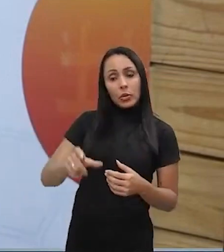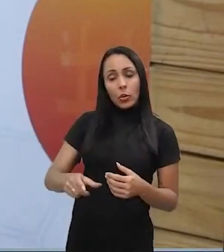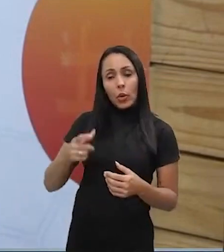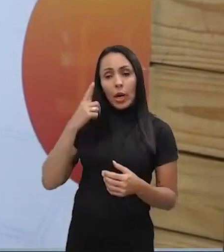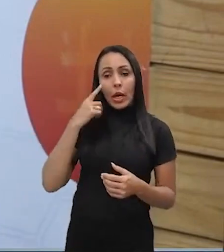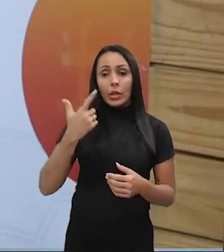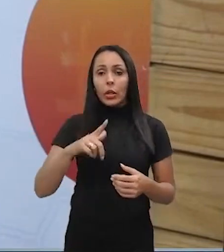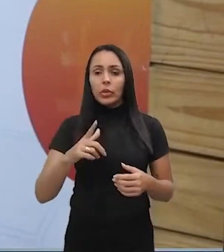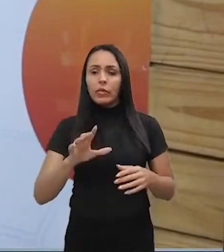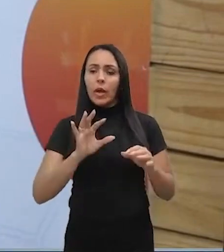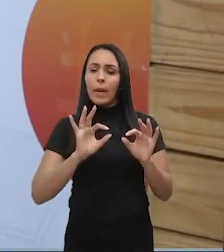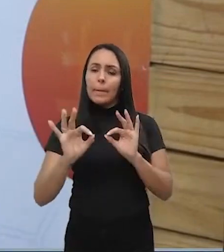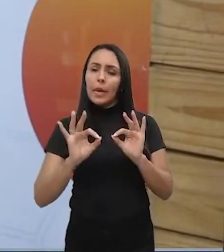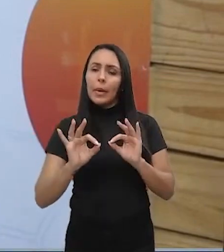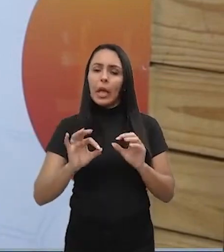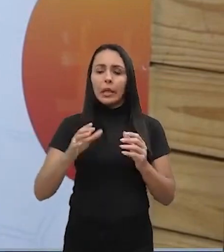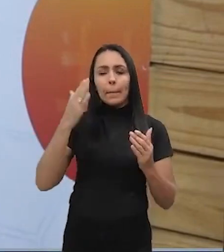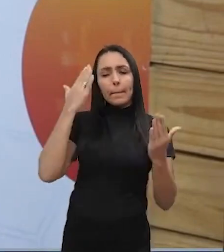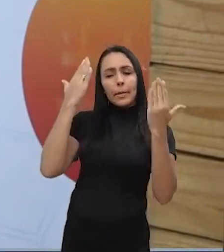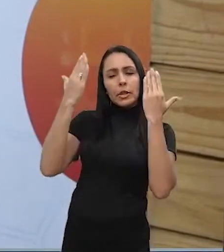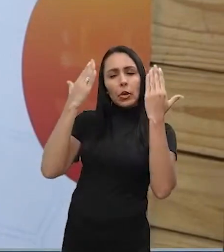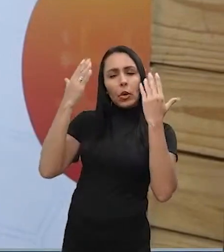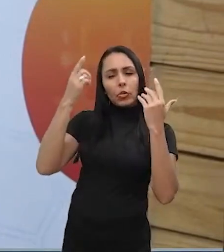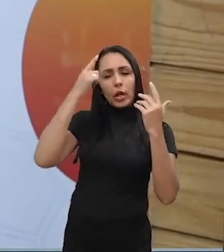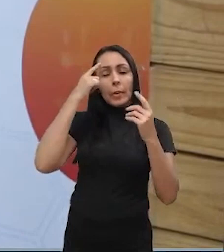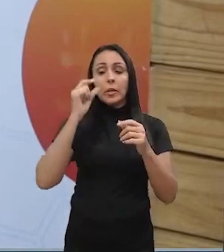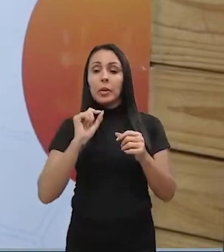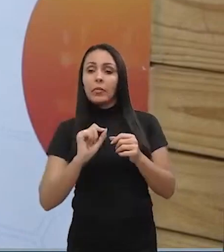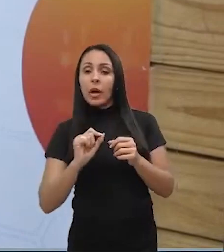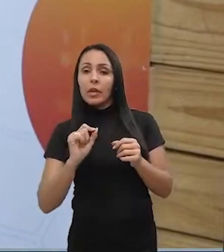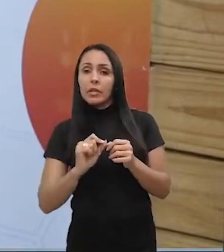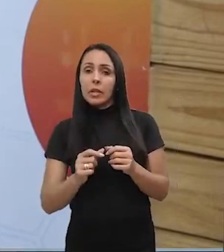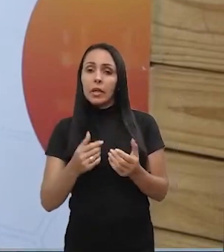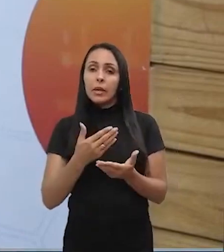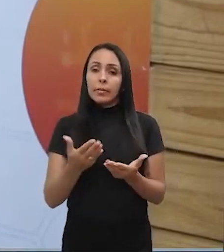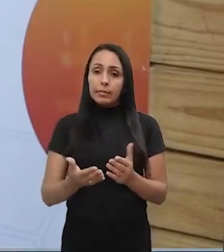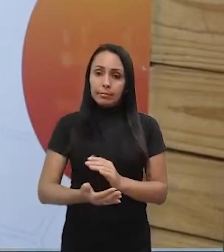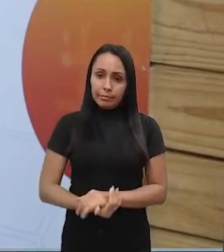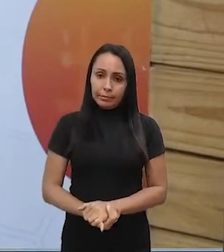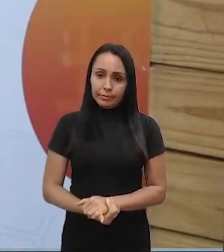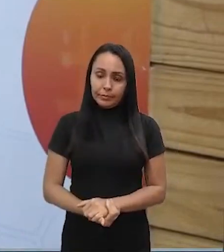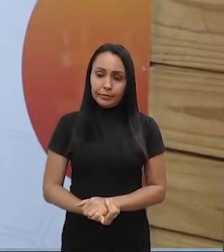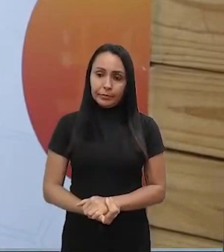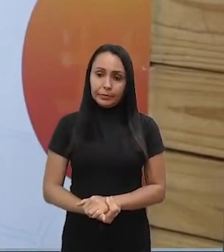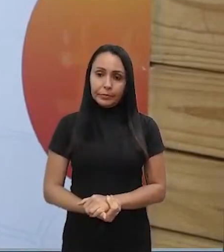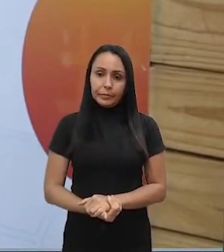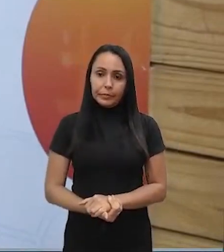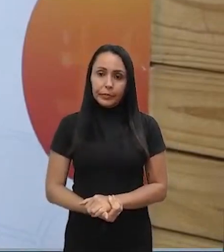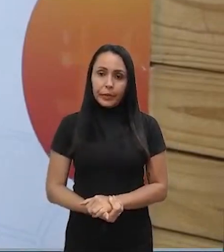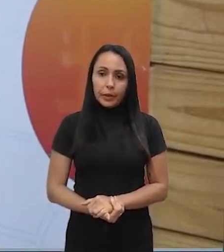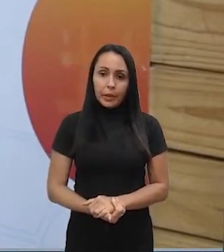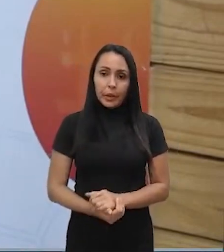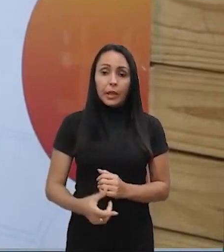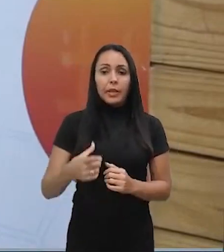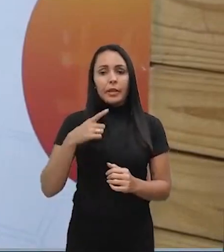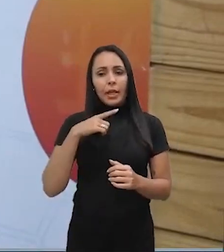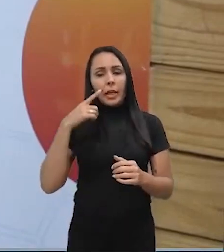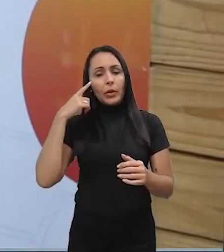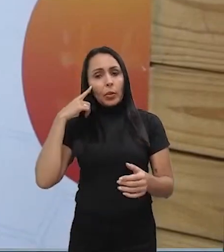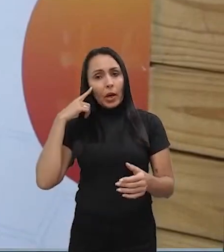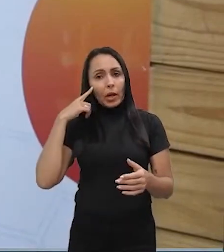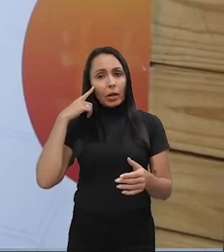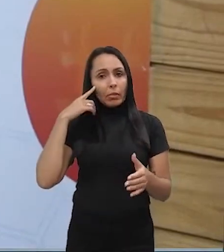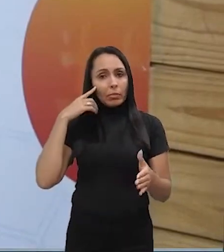ela não estiver preparada, não estiver bem para produzir aquilo que deve produzir, vai ter uma ruptura